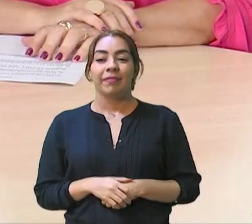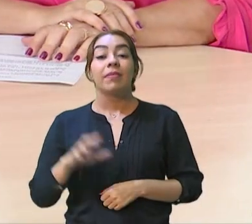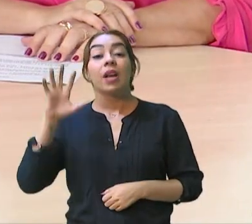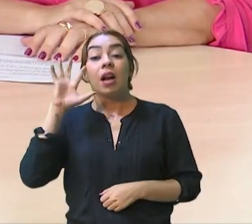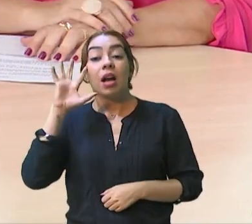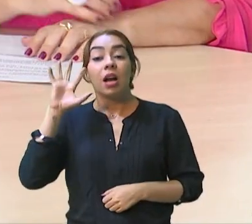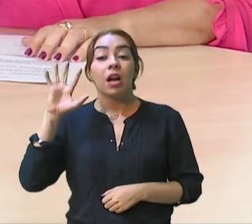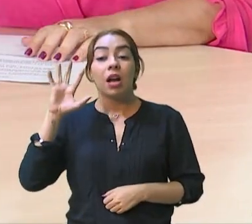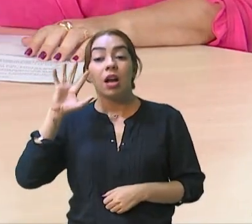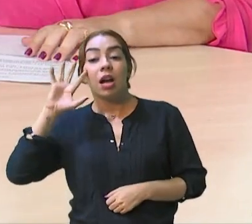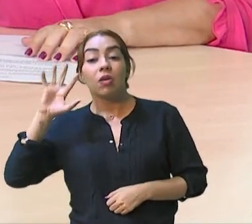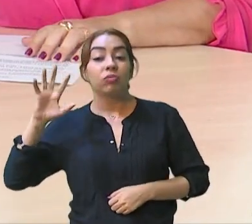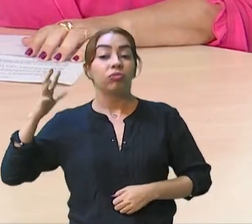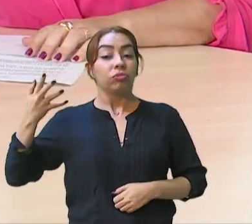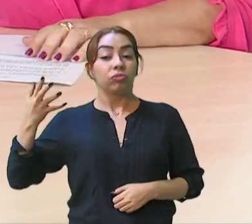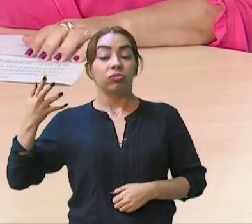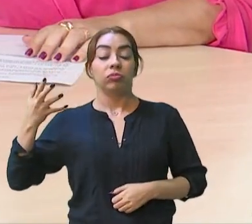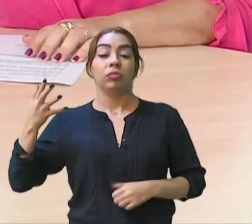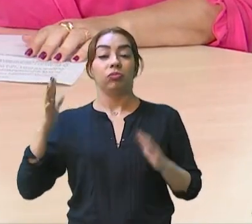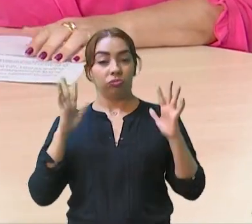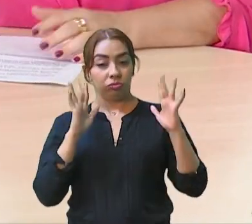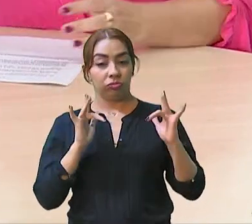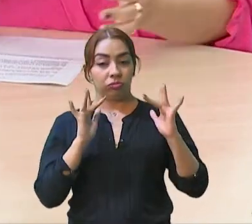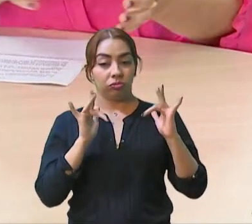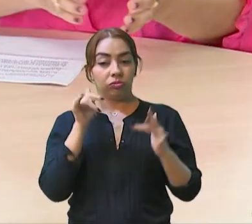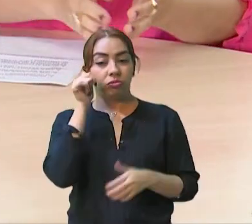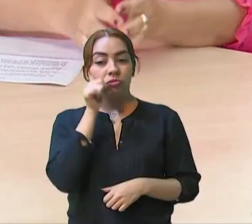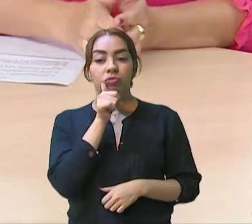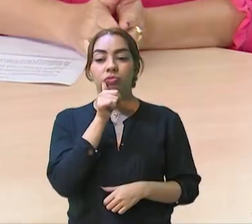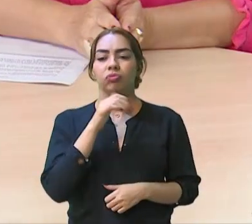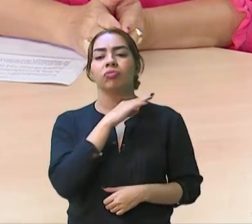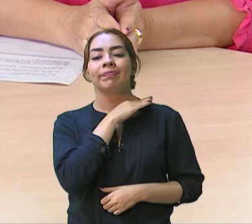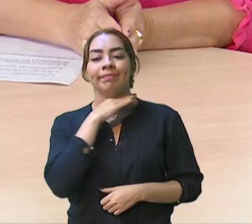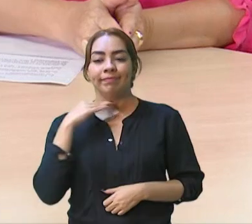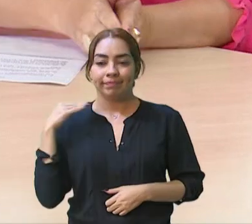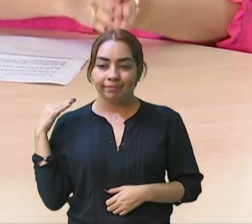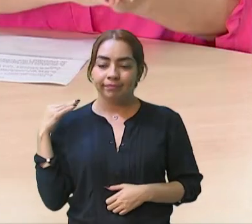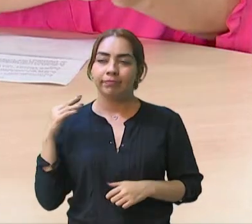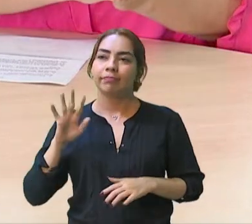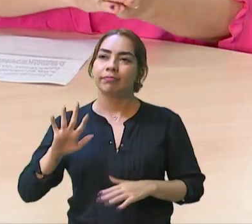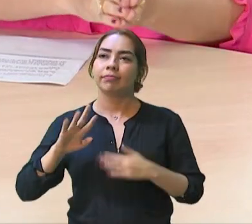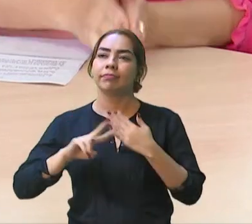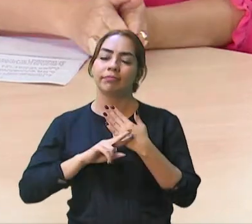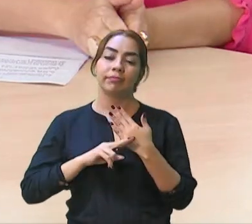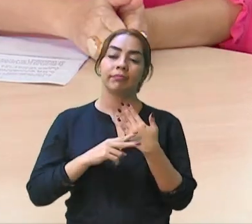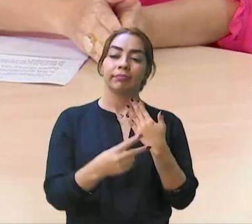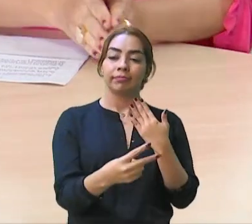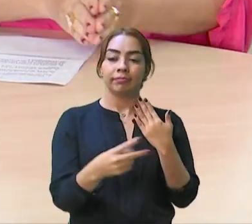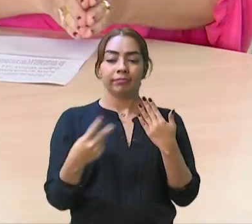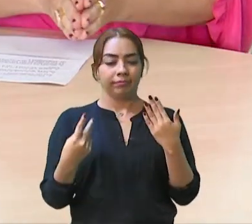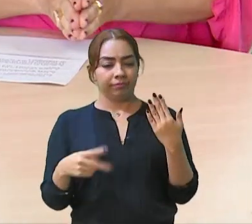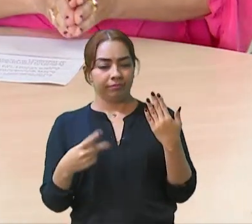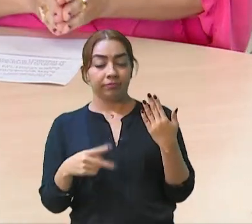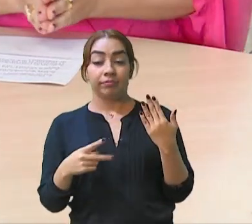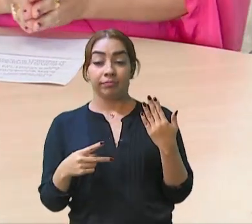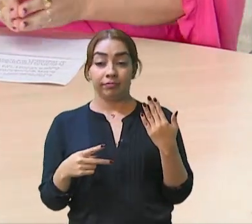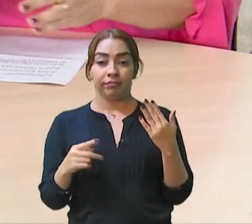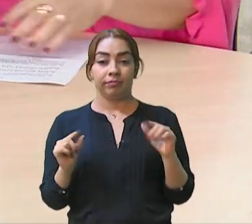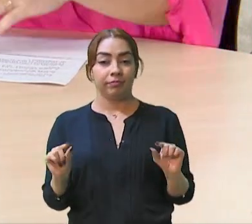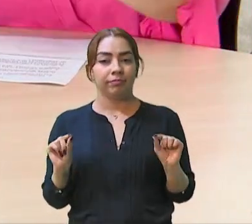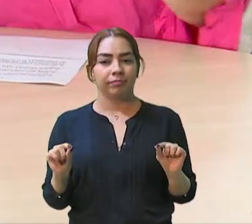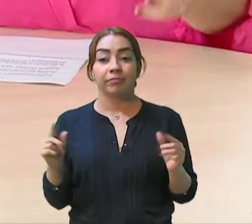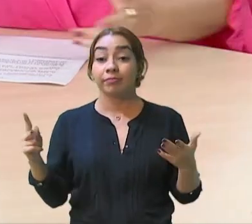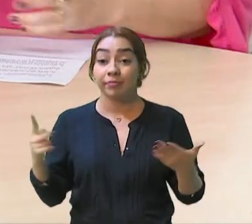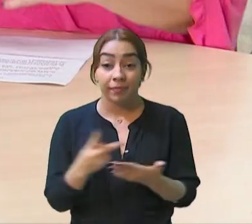dessa personagem, da namorada do Homem-Aranha, tanto para o mercado editorial, né? O